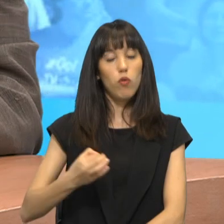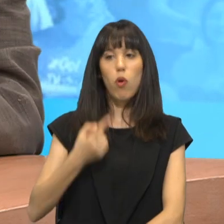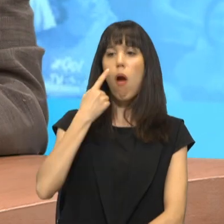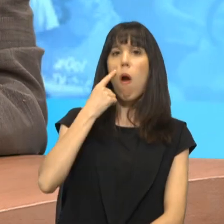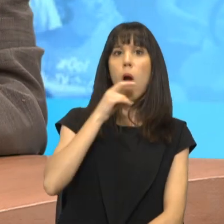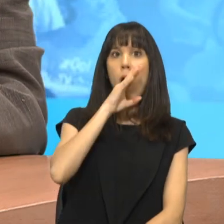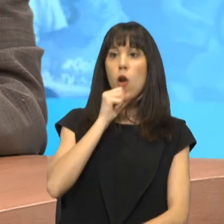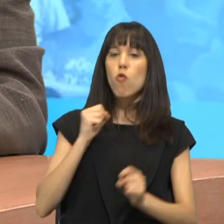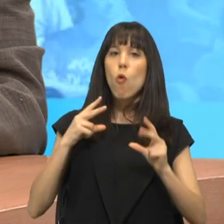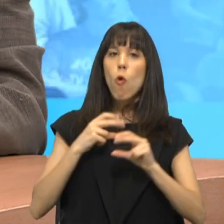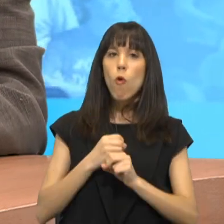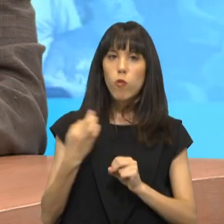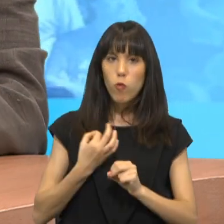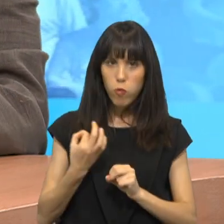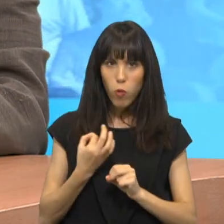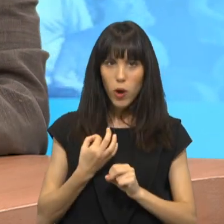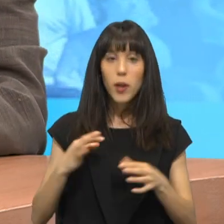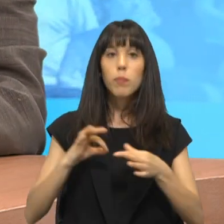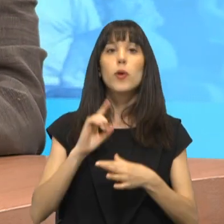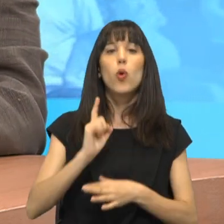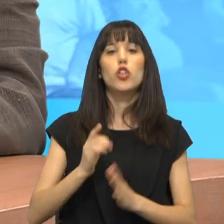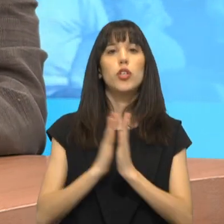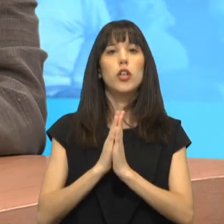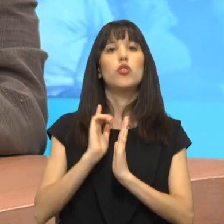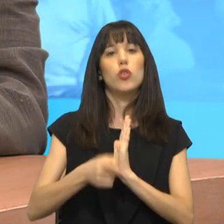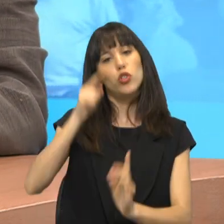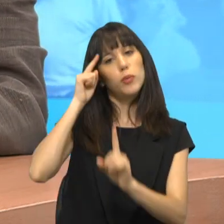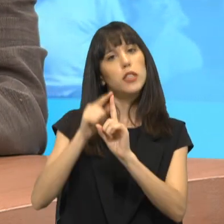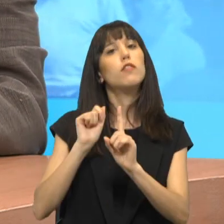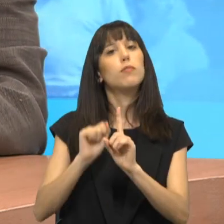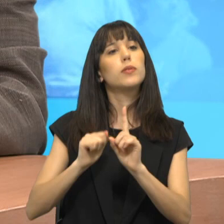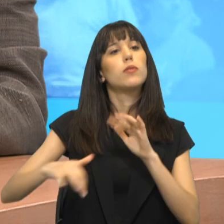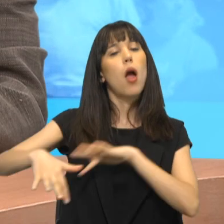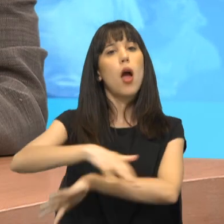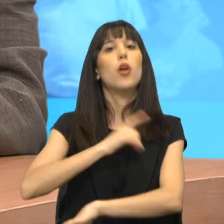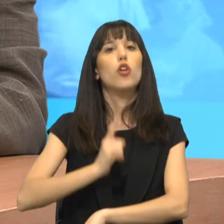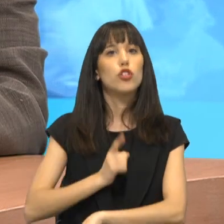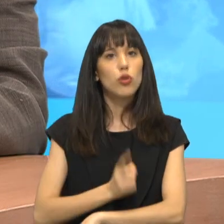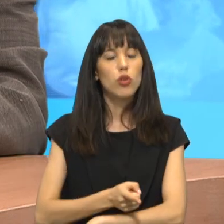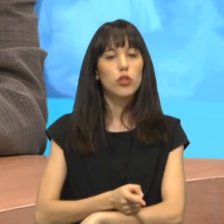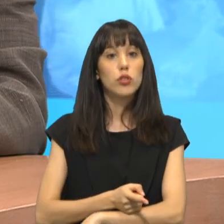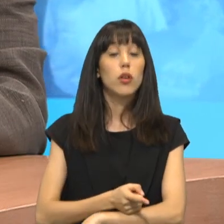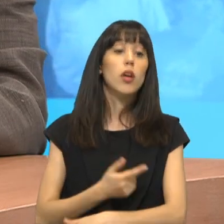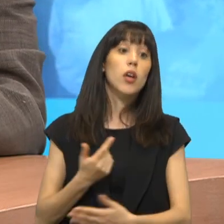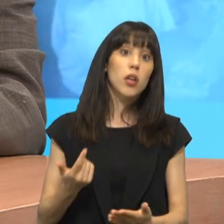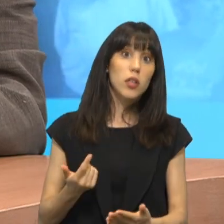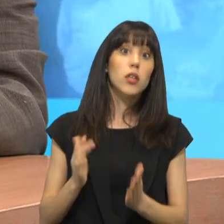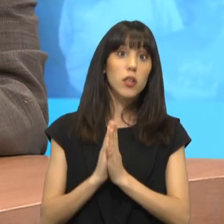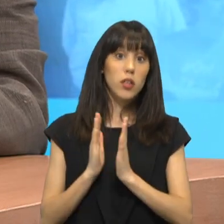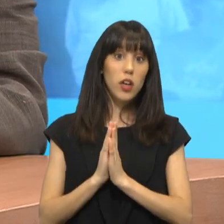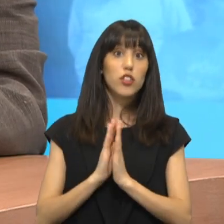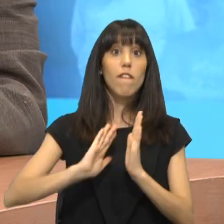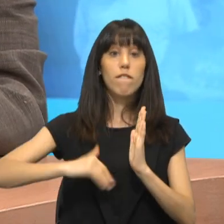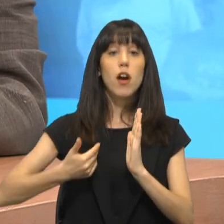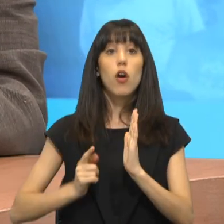renovado daquilo que é o ser a Igreja e a sua missão no mundo. E que poderíamos dizer assim, a Igreja passa a